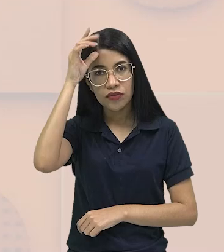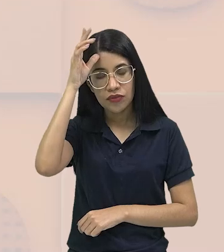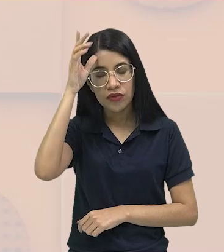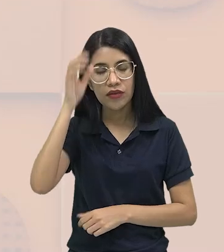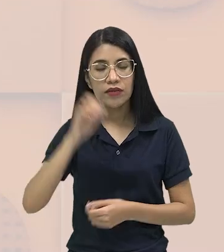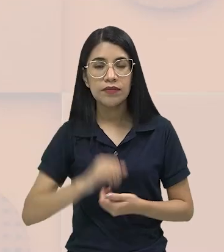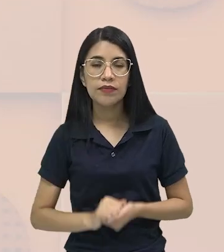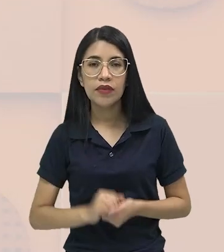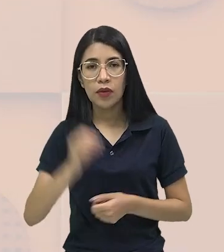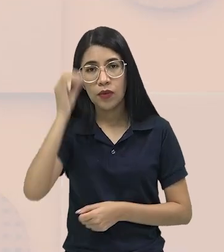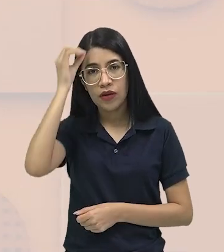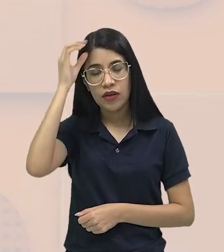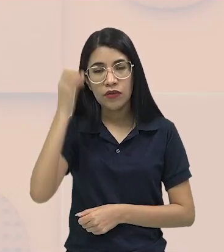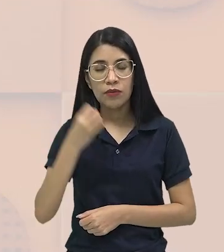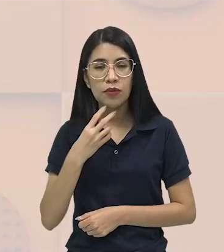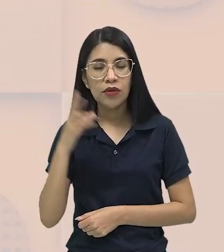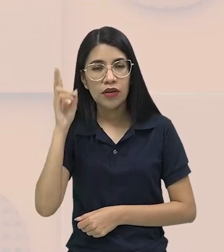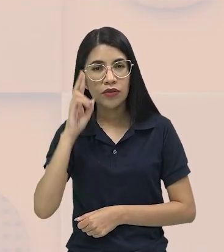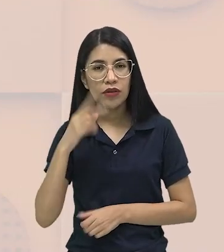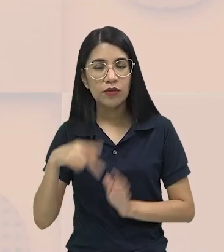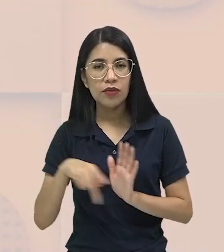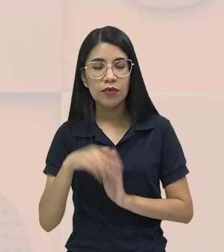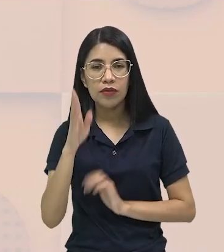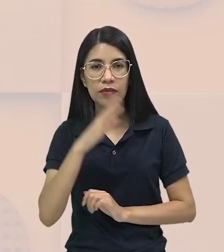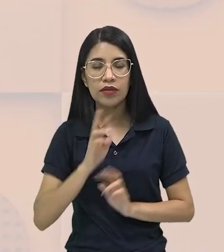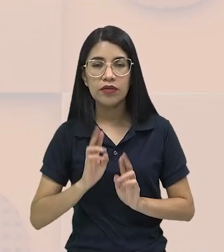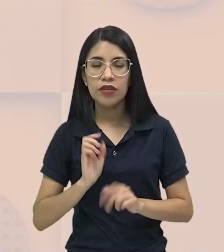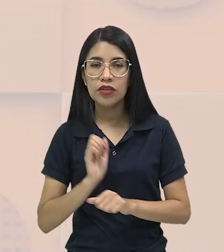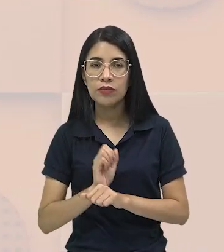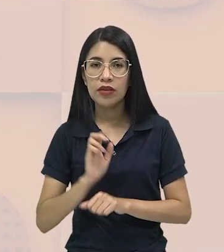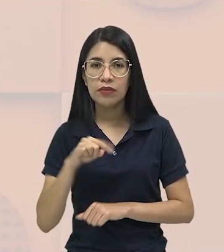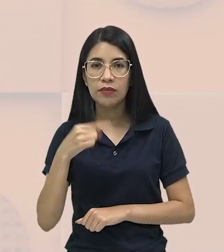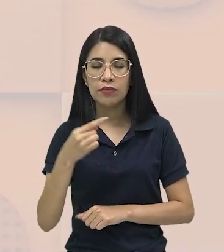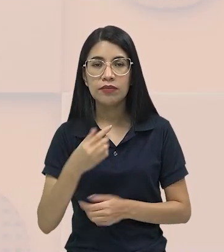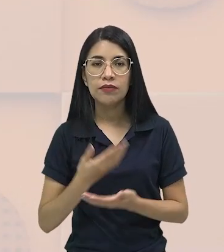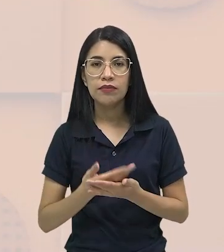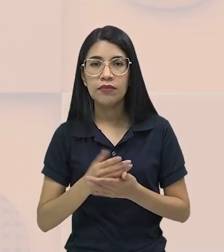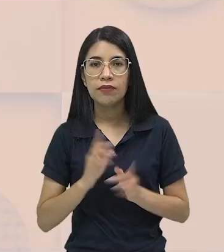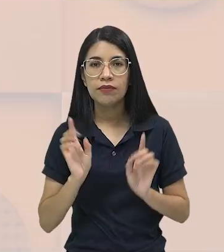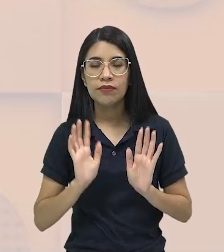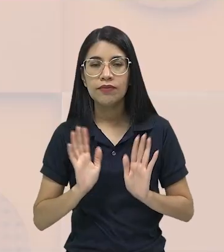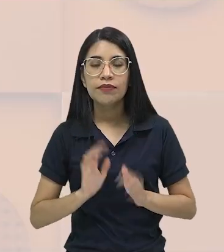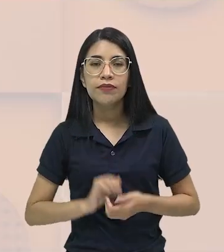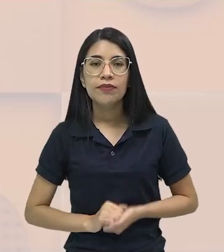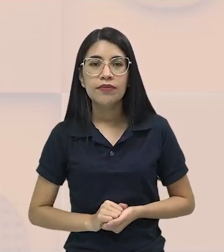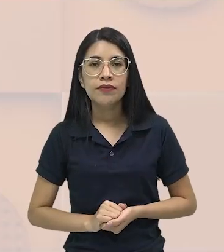um conhecimento tão bom, né, que é a nossa história do Brasil, e aguardo vocês na próxima aula. Tchau, tchau.